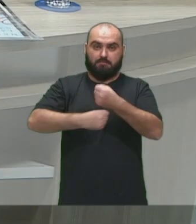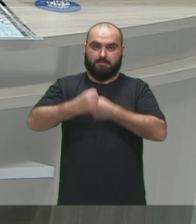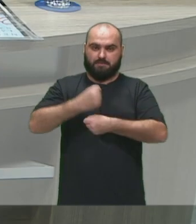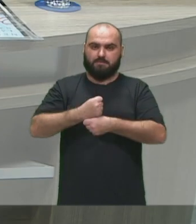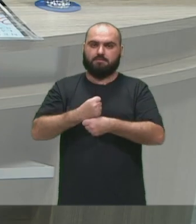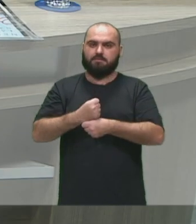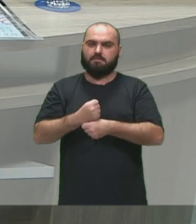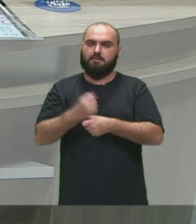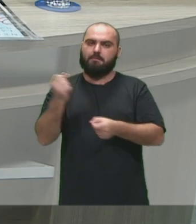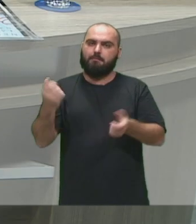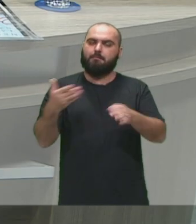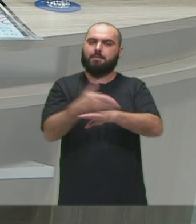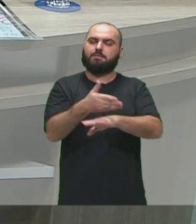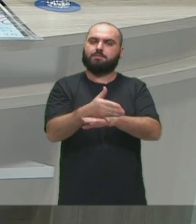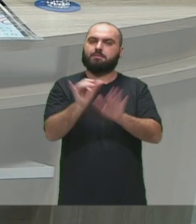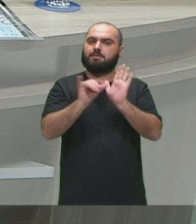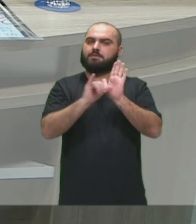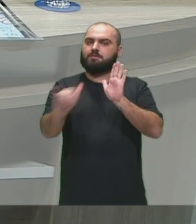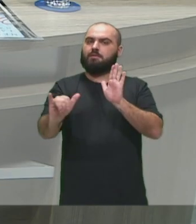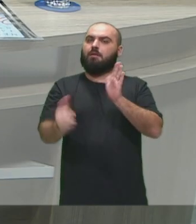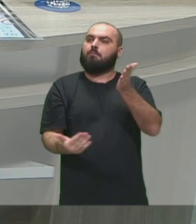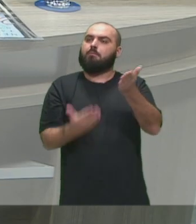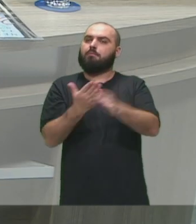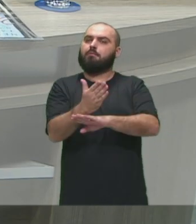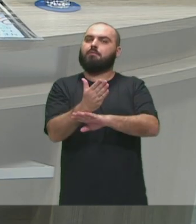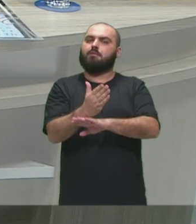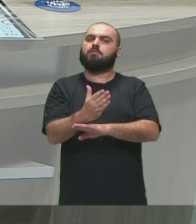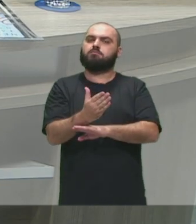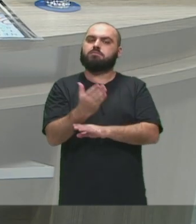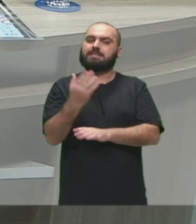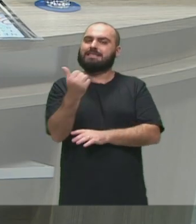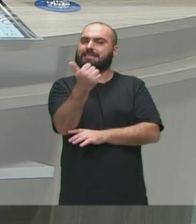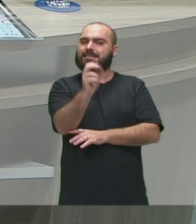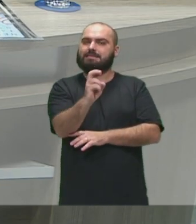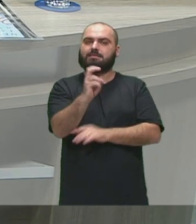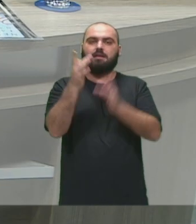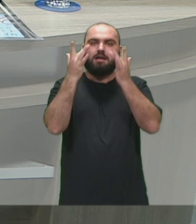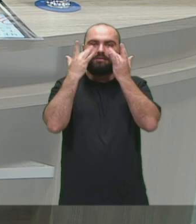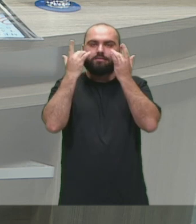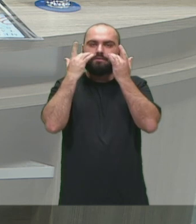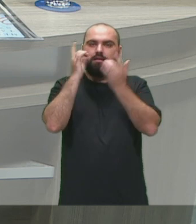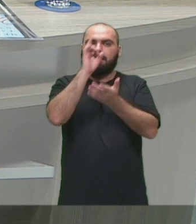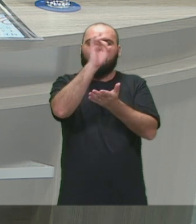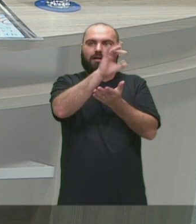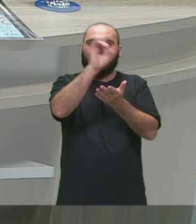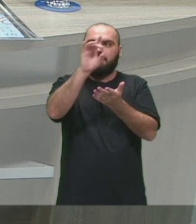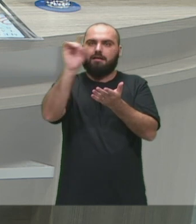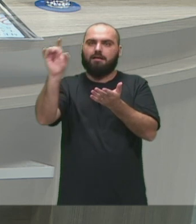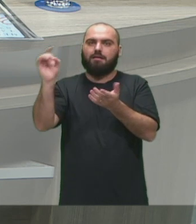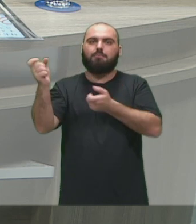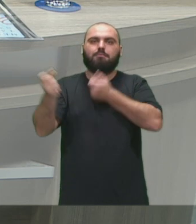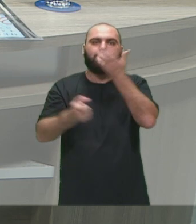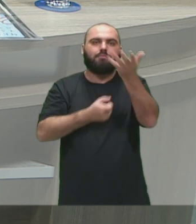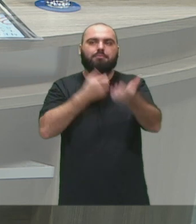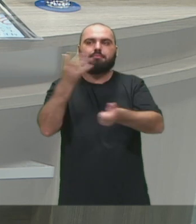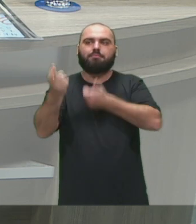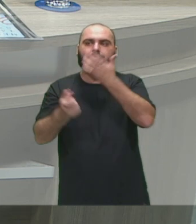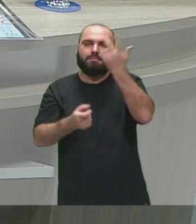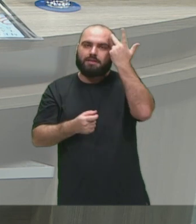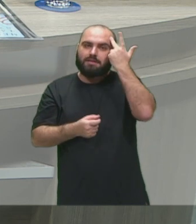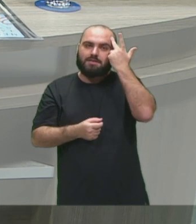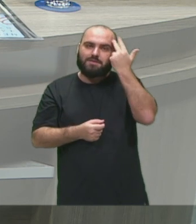Anderle, e foi aprovado e lançamos esse livro. São 15 artistas que cada um conta a sua